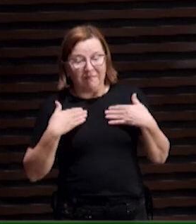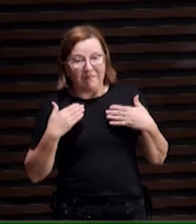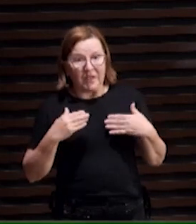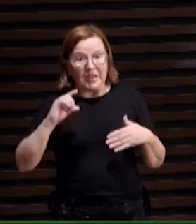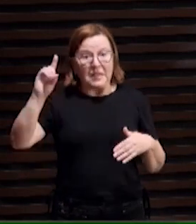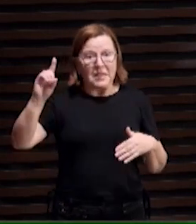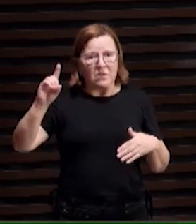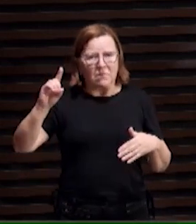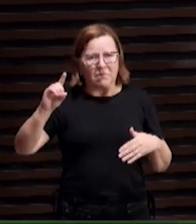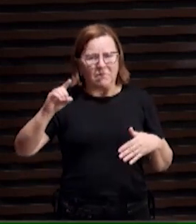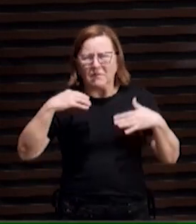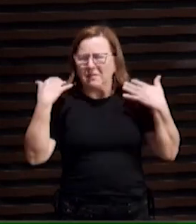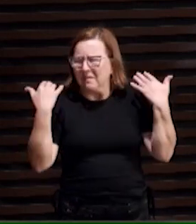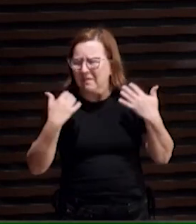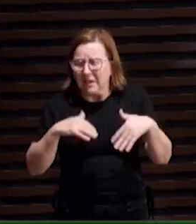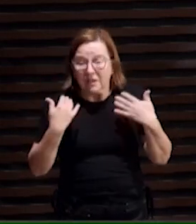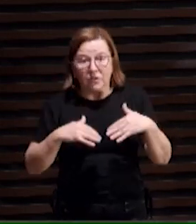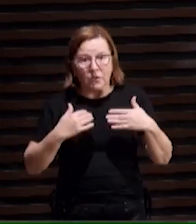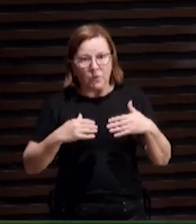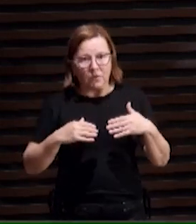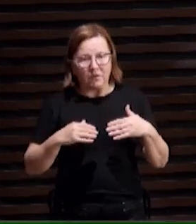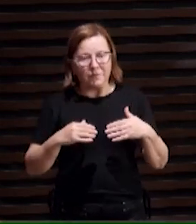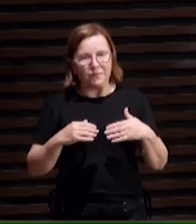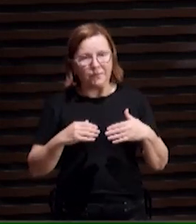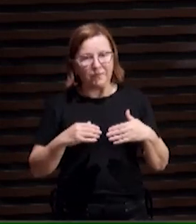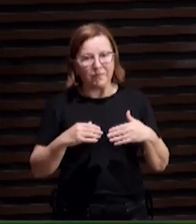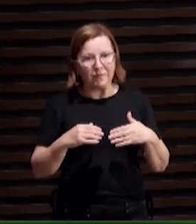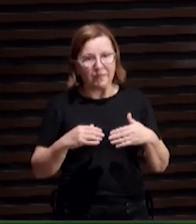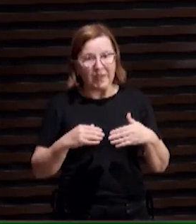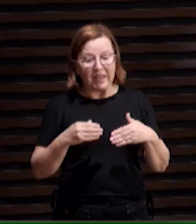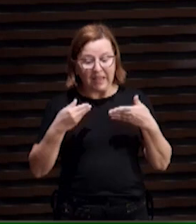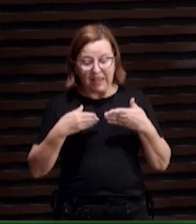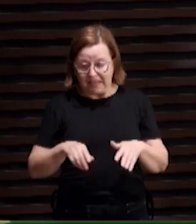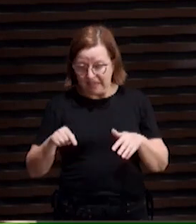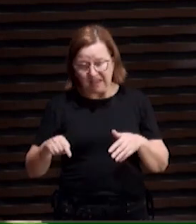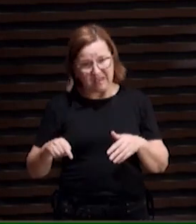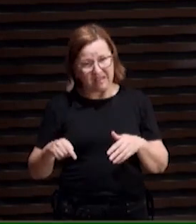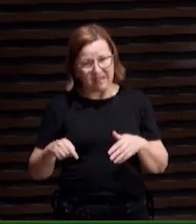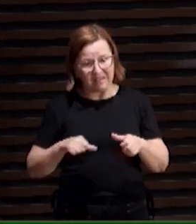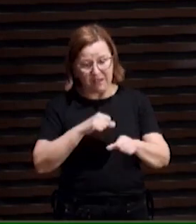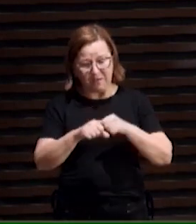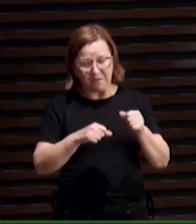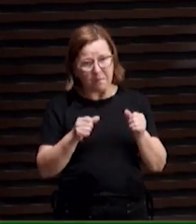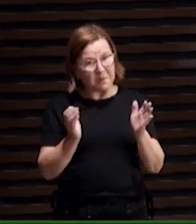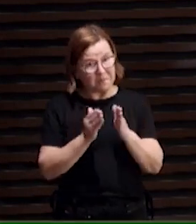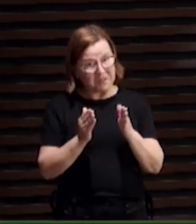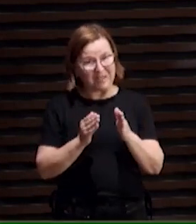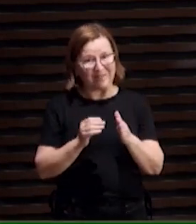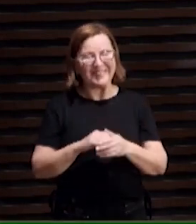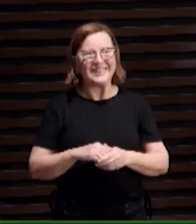tão grande e se tornar tão pequeno. Tanto é que o Salmo